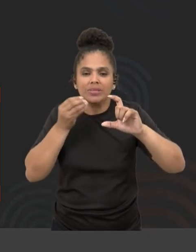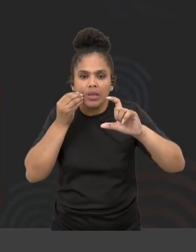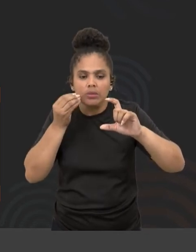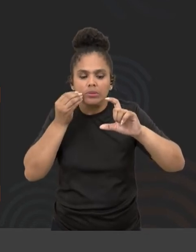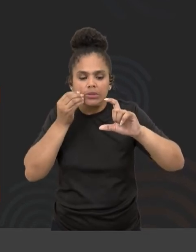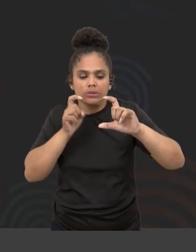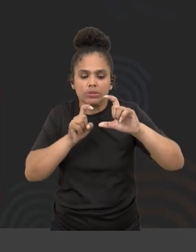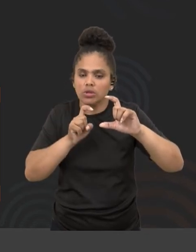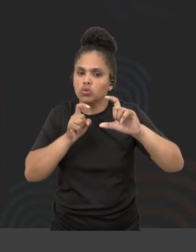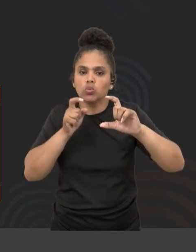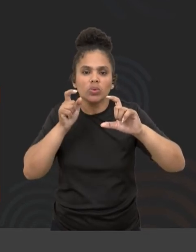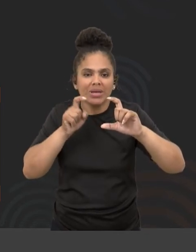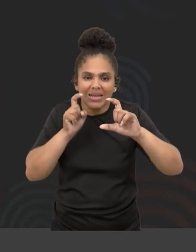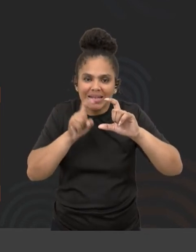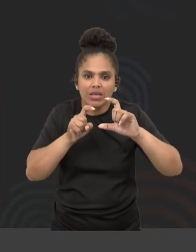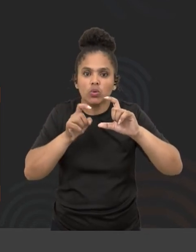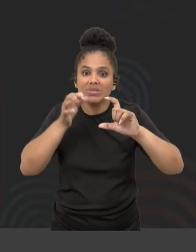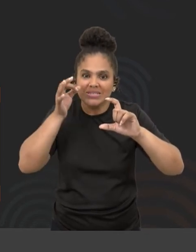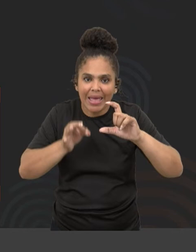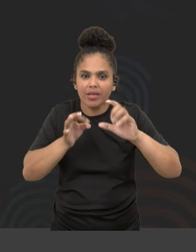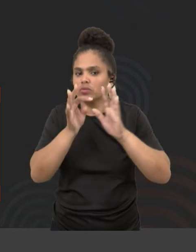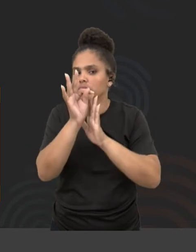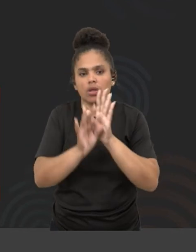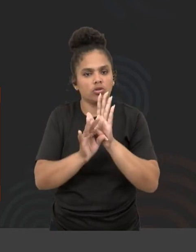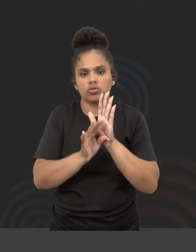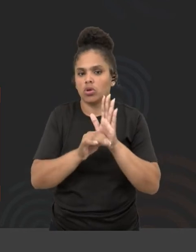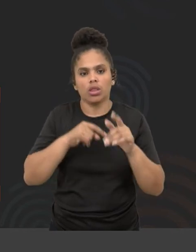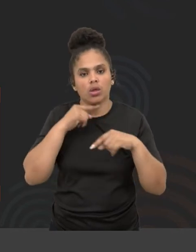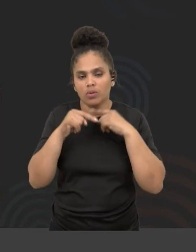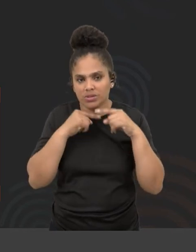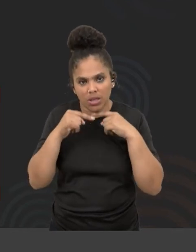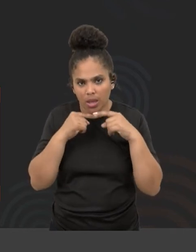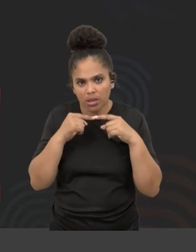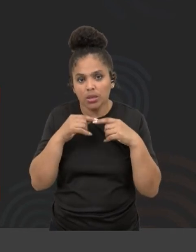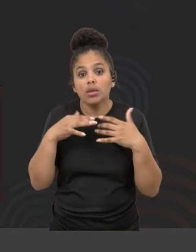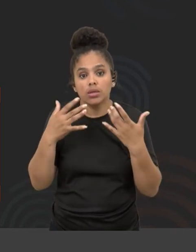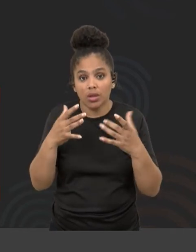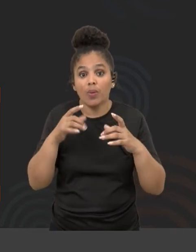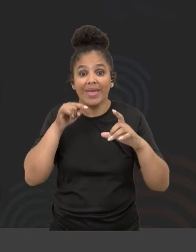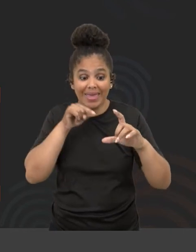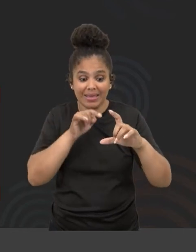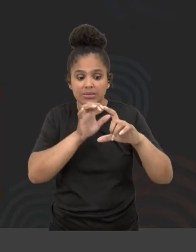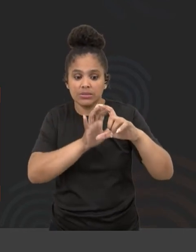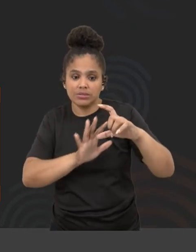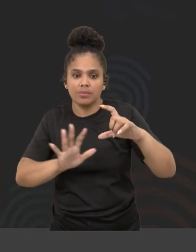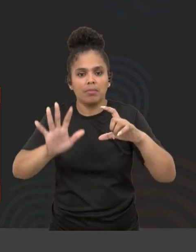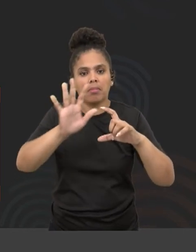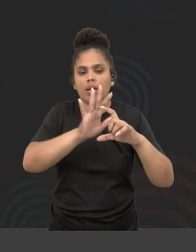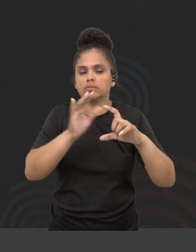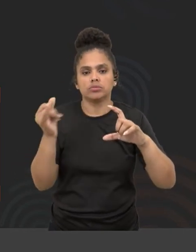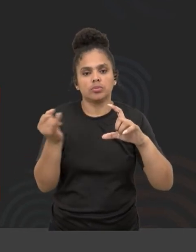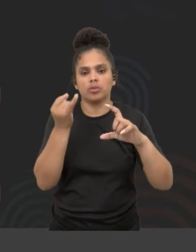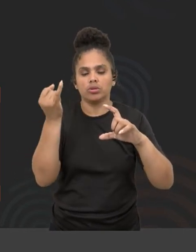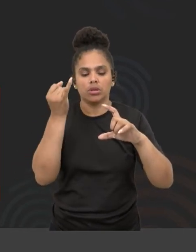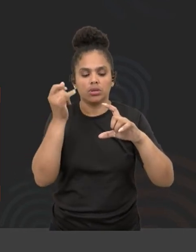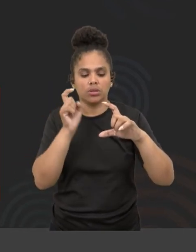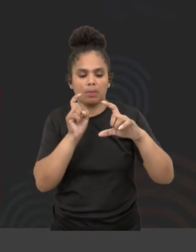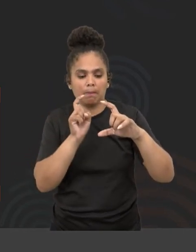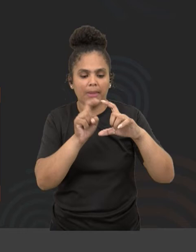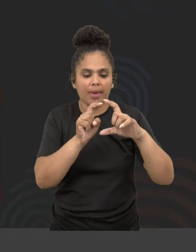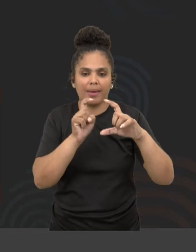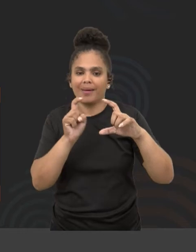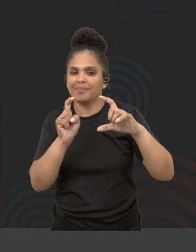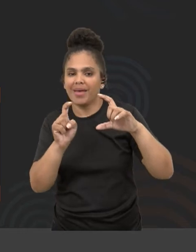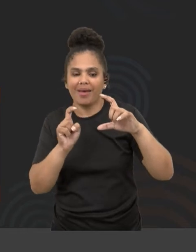clico exatamente no texto escrito, na palavra, né, na tipografia, e aí se eu clico